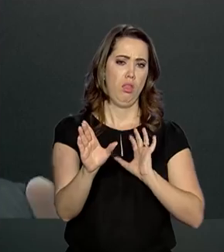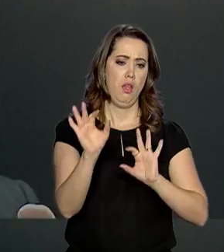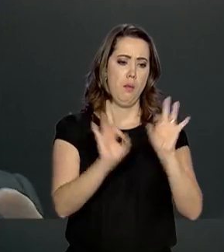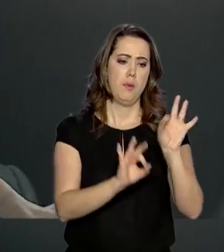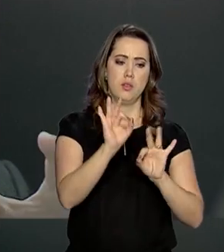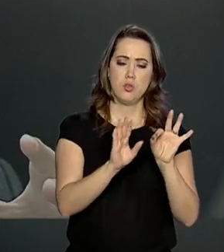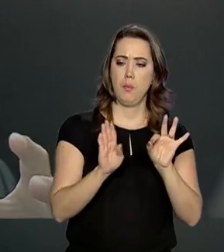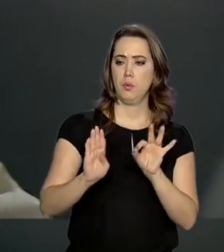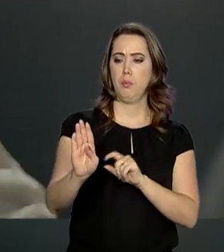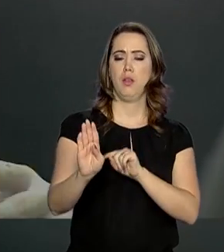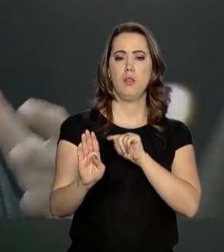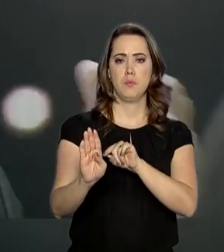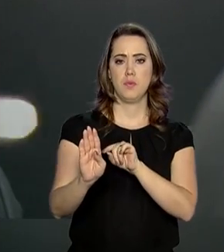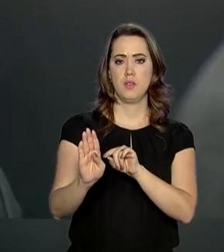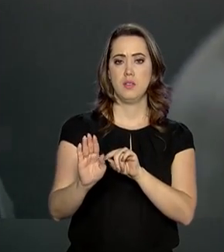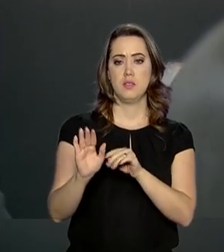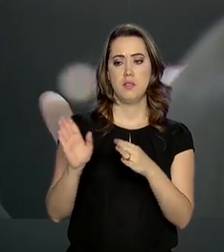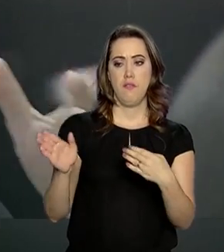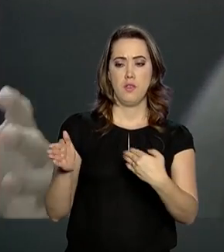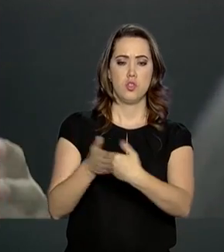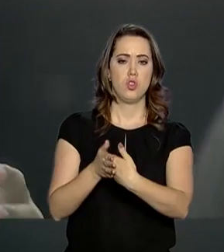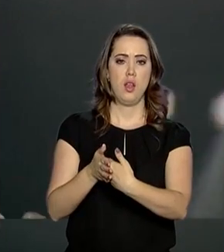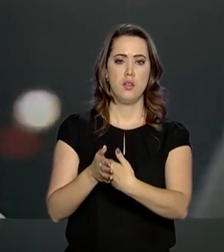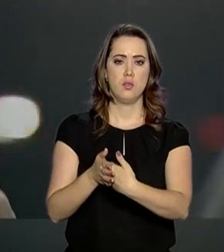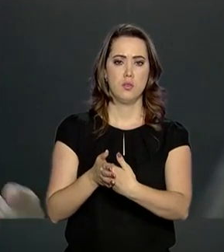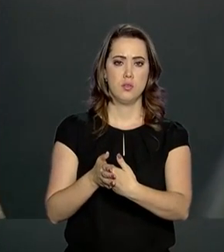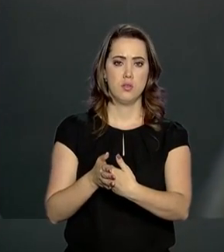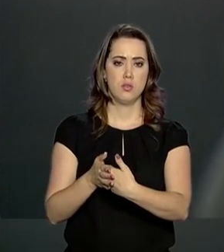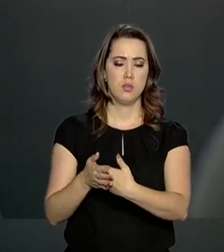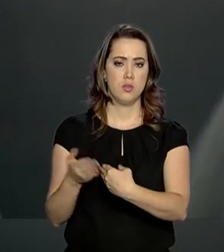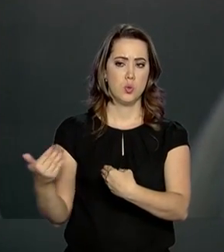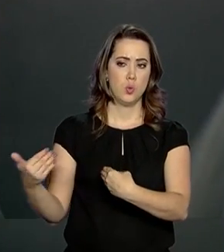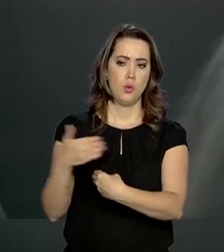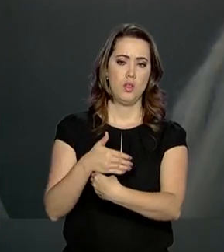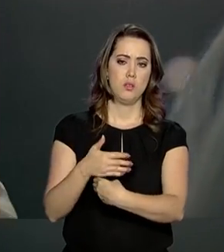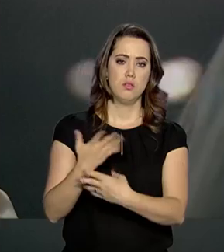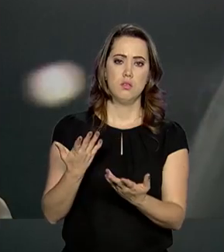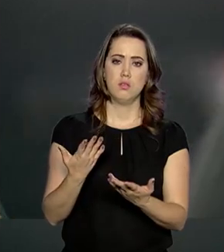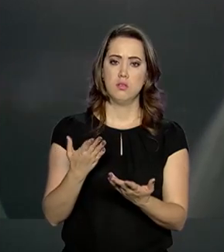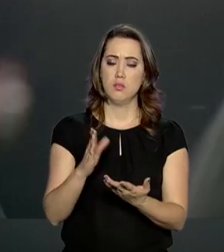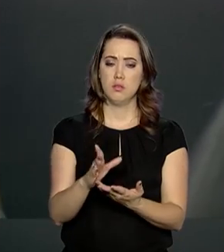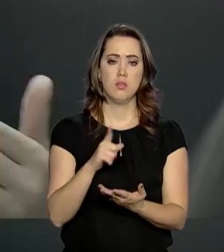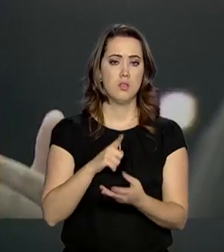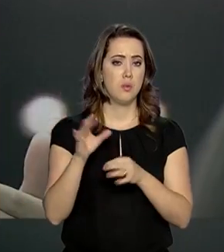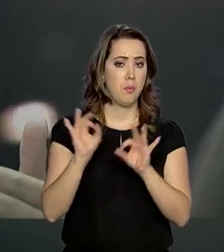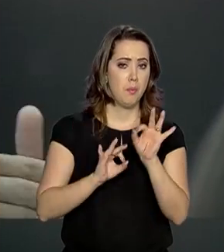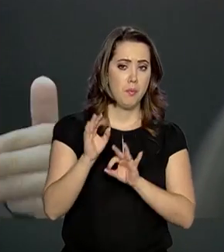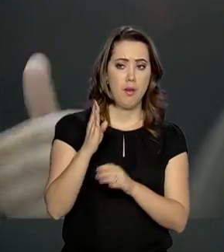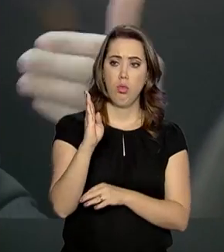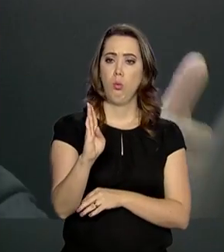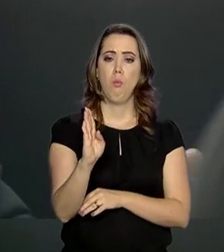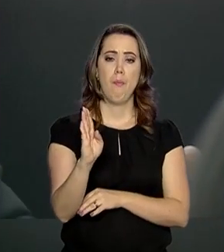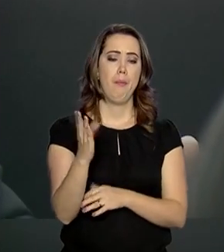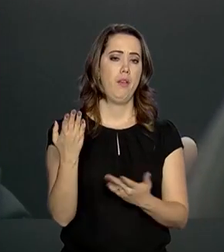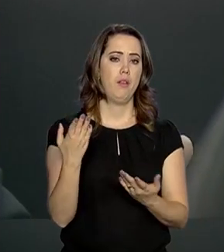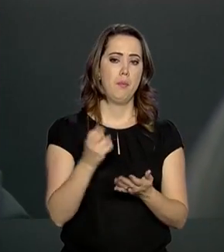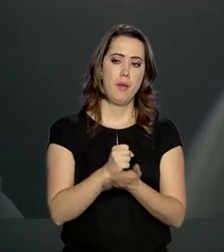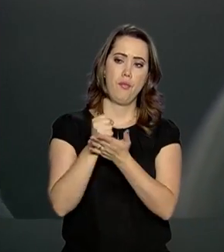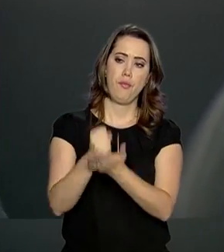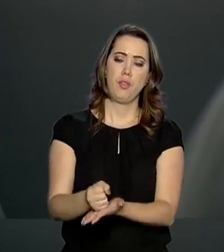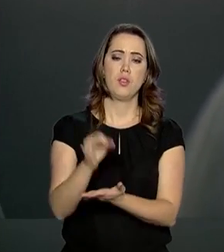para caso eh a fronteira fique fechada os caminhões venezolanos não consigam entrar eh um plano b para poder conseguir entregar essa